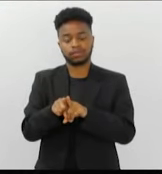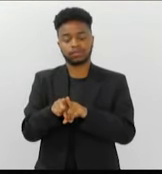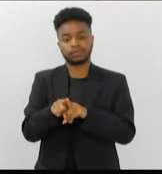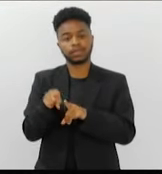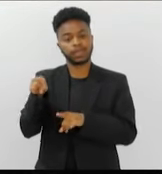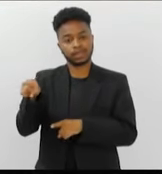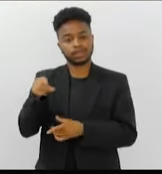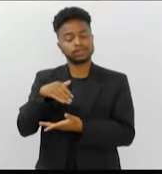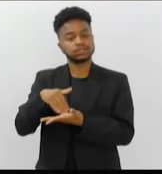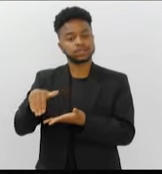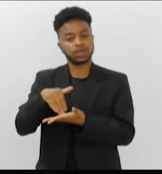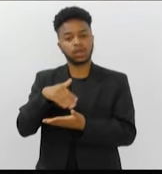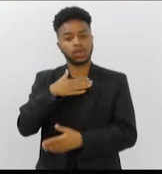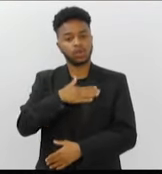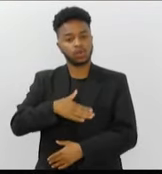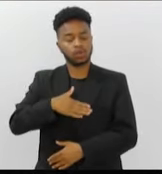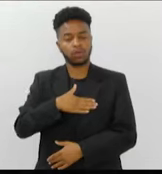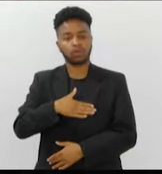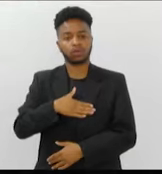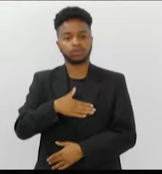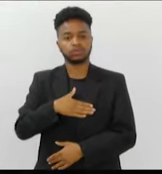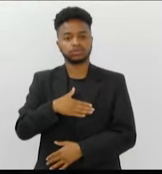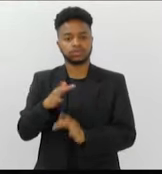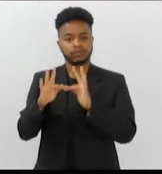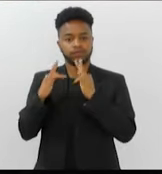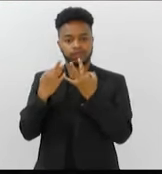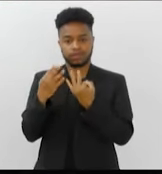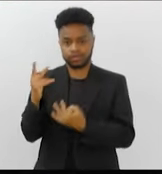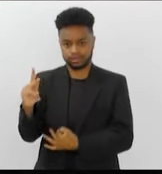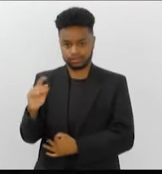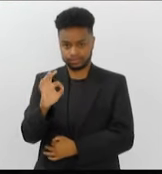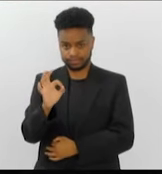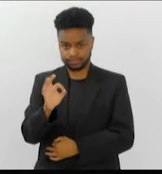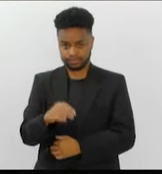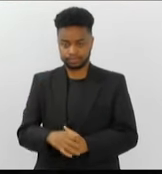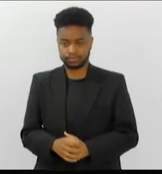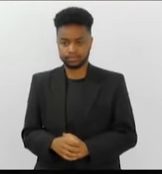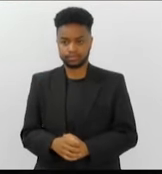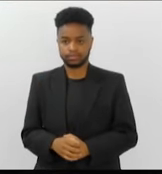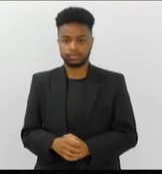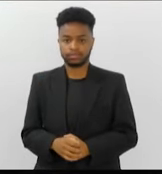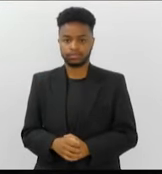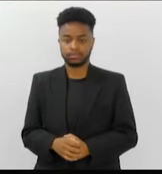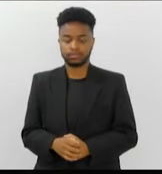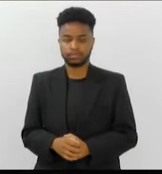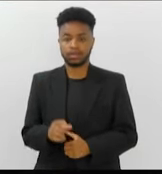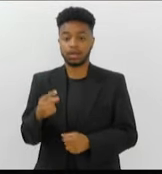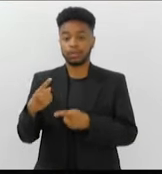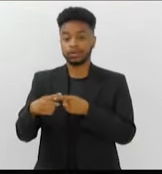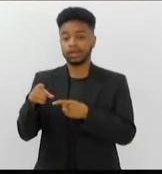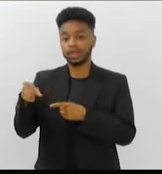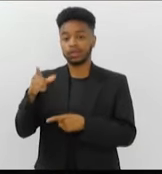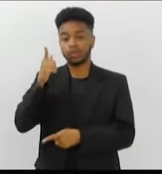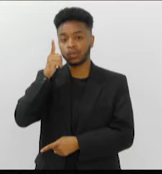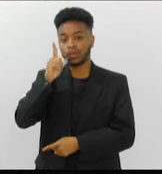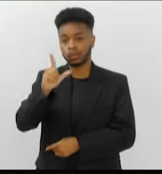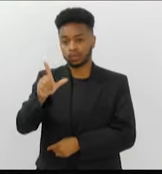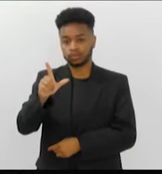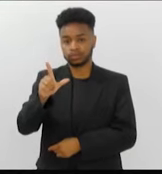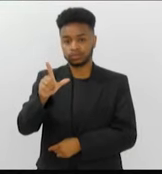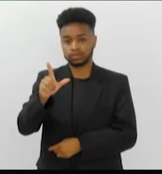um secretário que gosta muito da própria família. Ele conseguiu a proeza de nomear